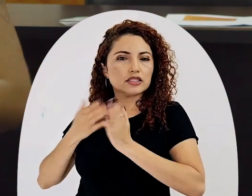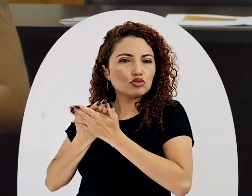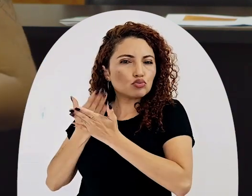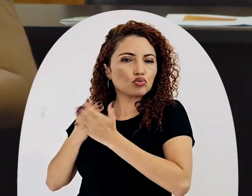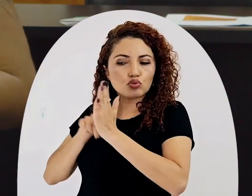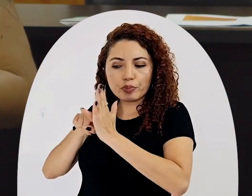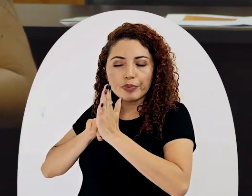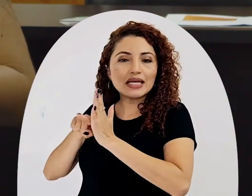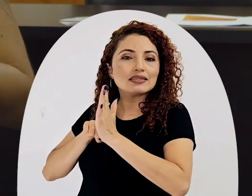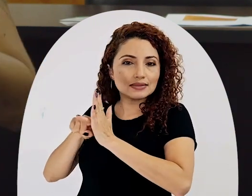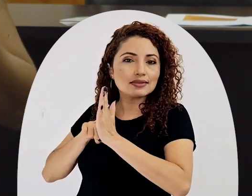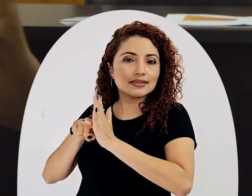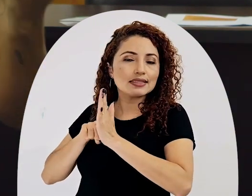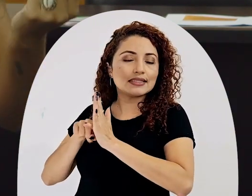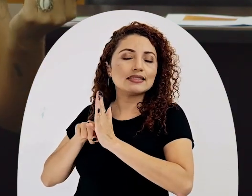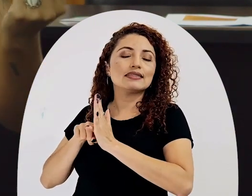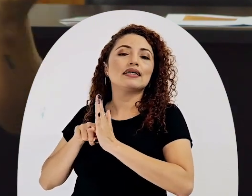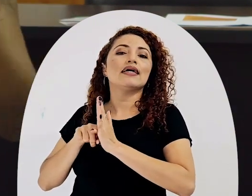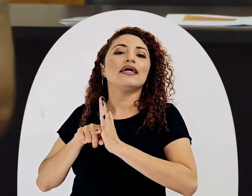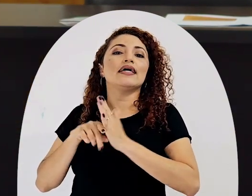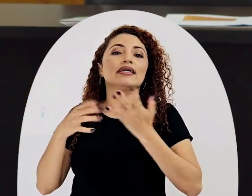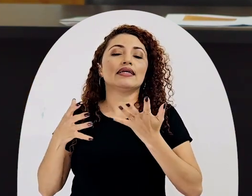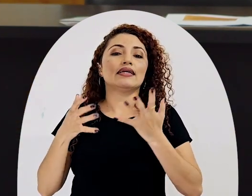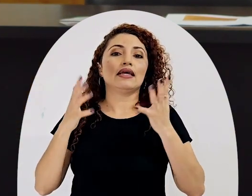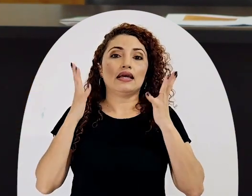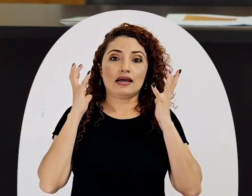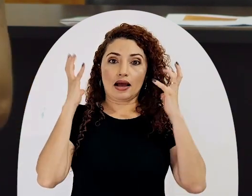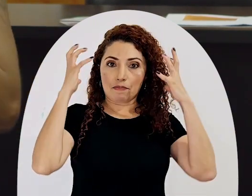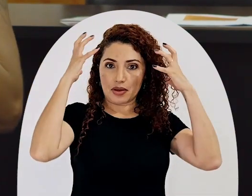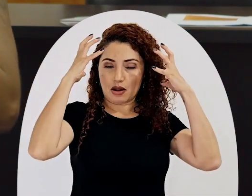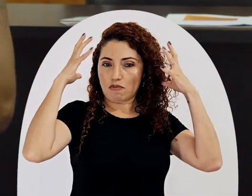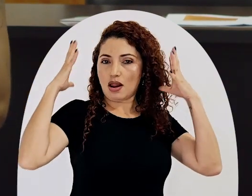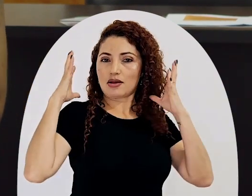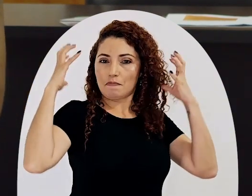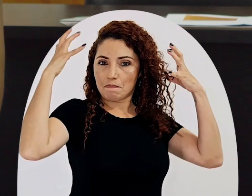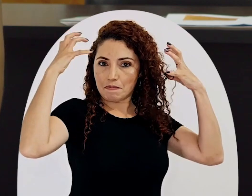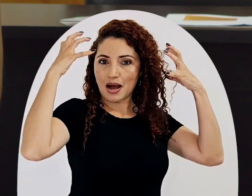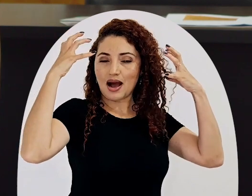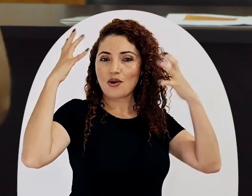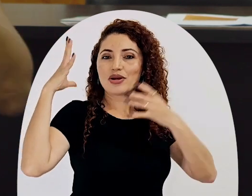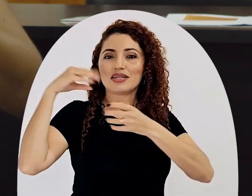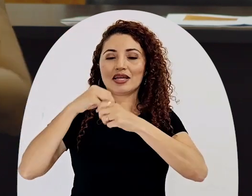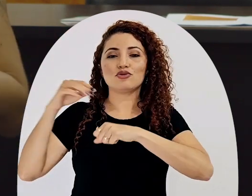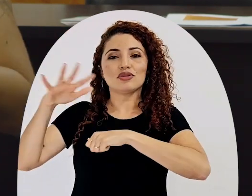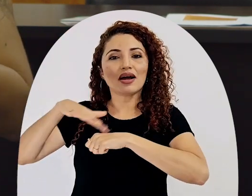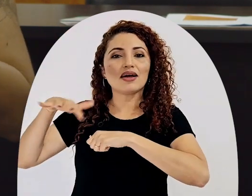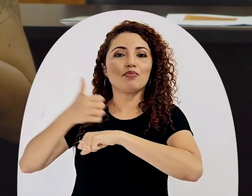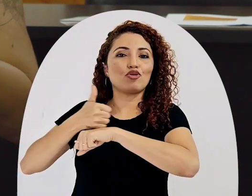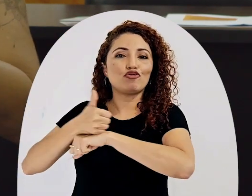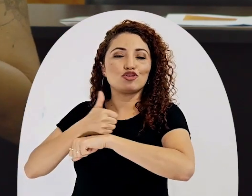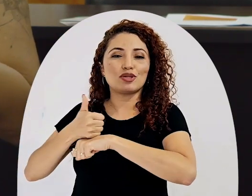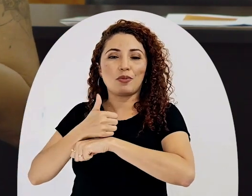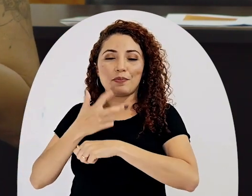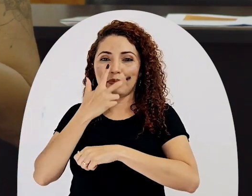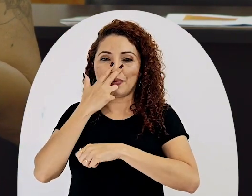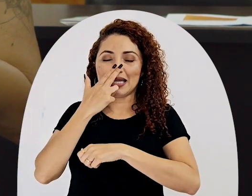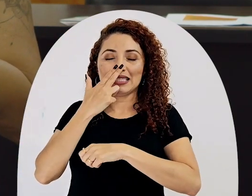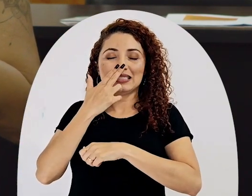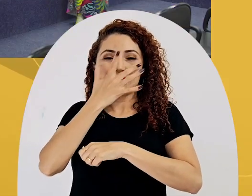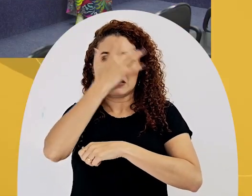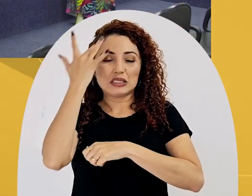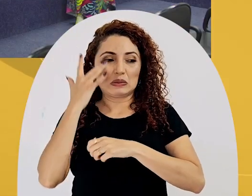Power, ele é lido menos profissional como um cabelo liso, por exemplo. E que isso é um problema para as mulheres negras.